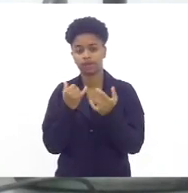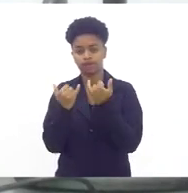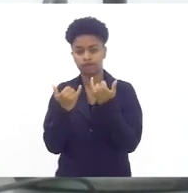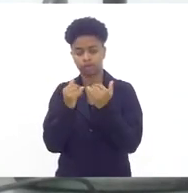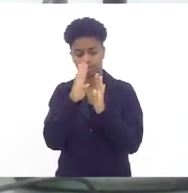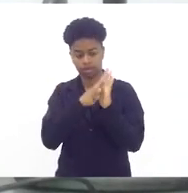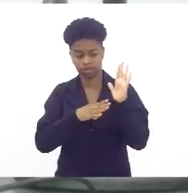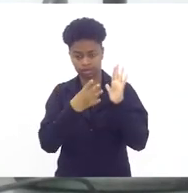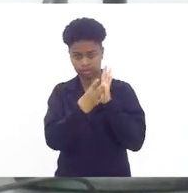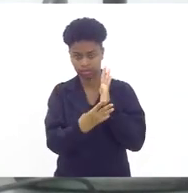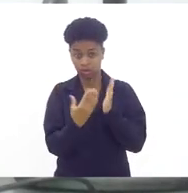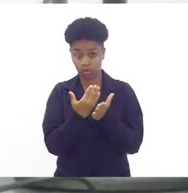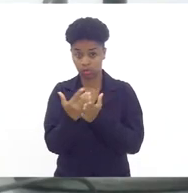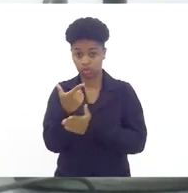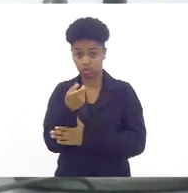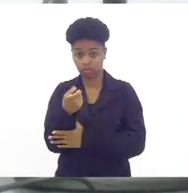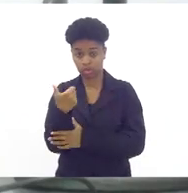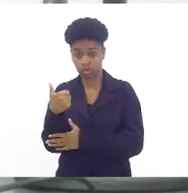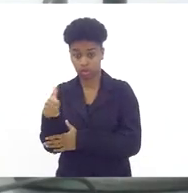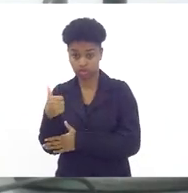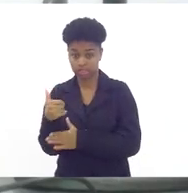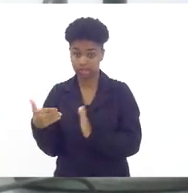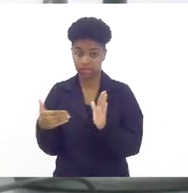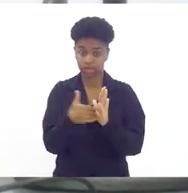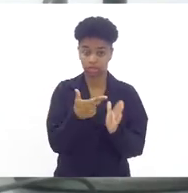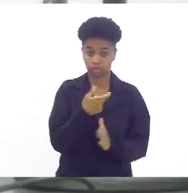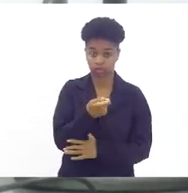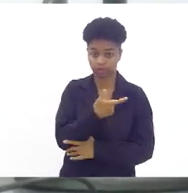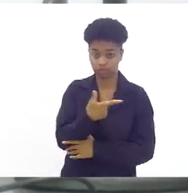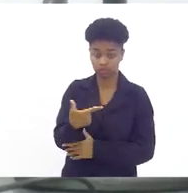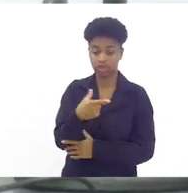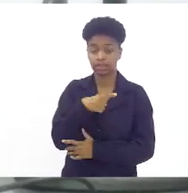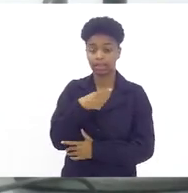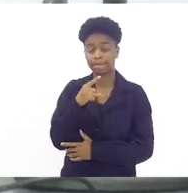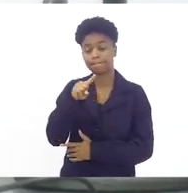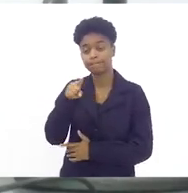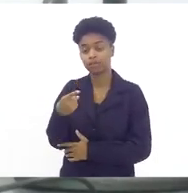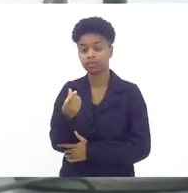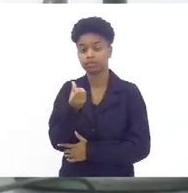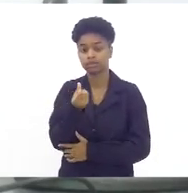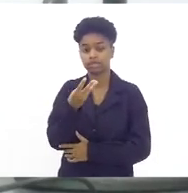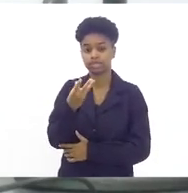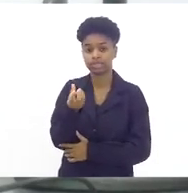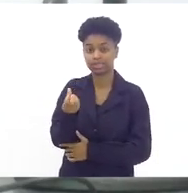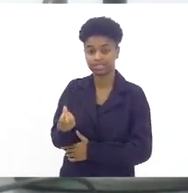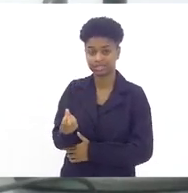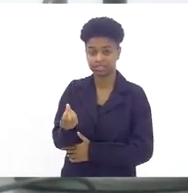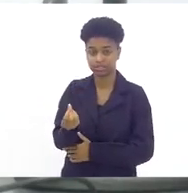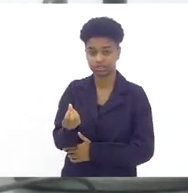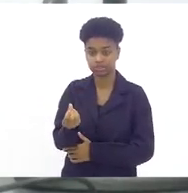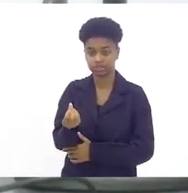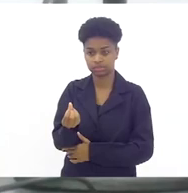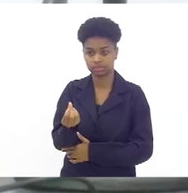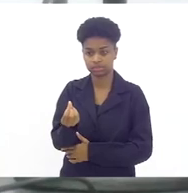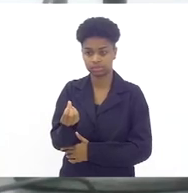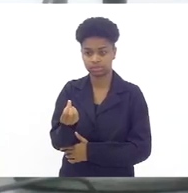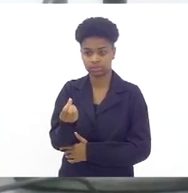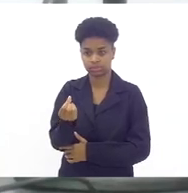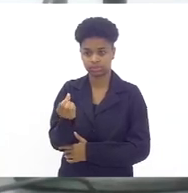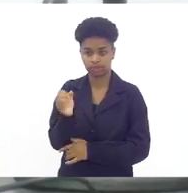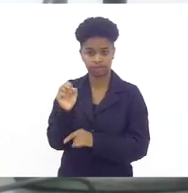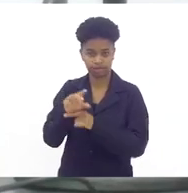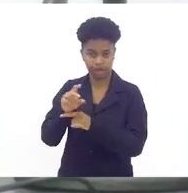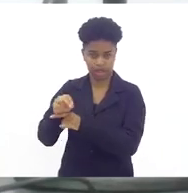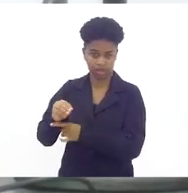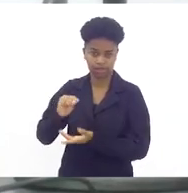desde 2011 até 2022 um total de 1.636 vacâncias e a